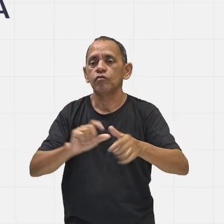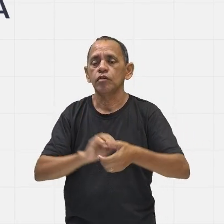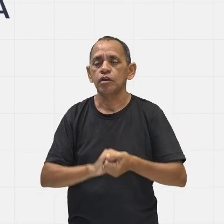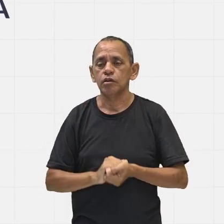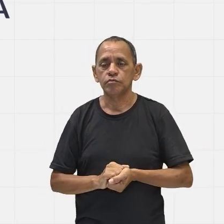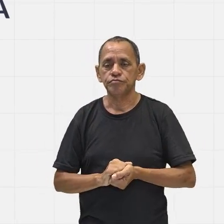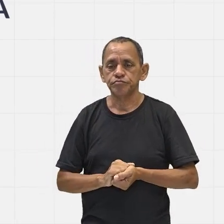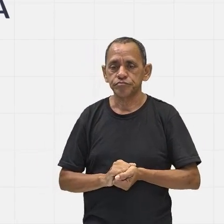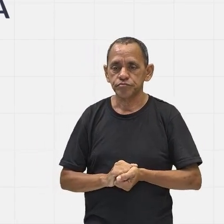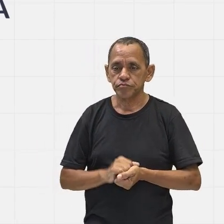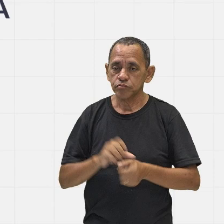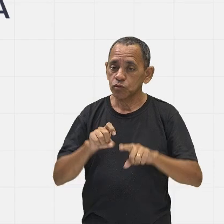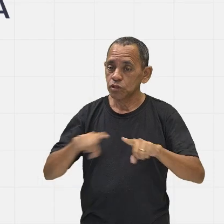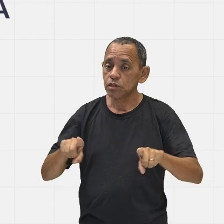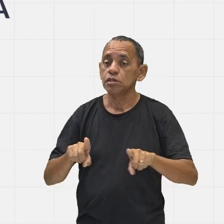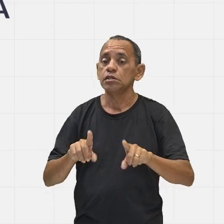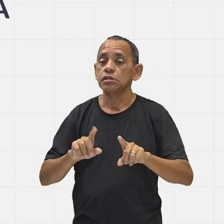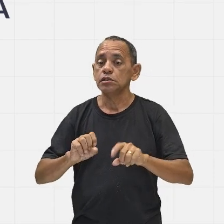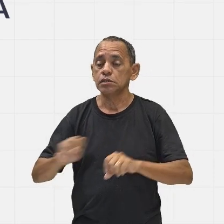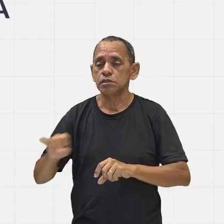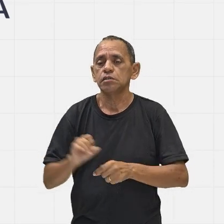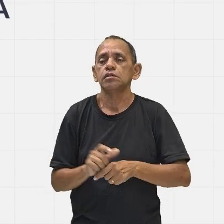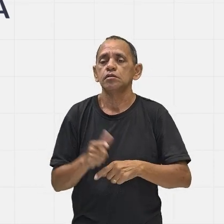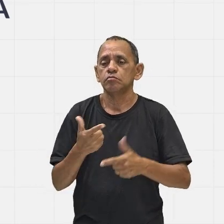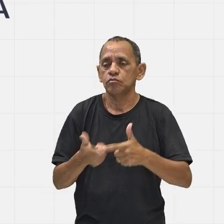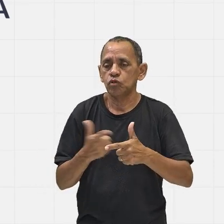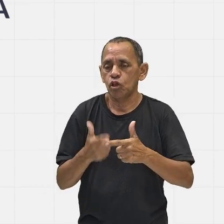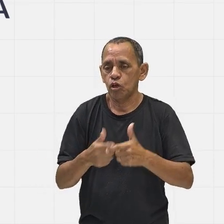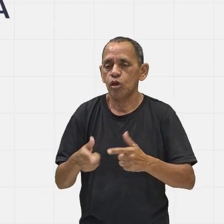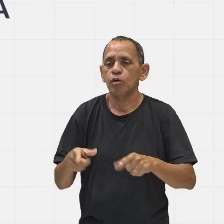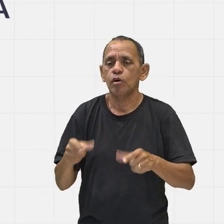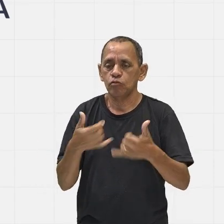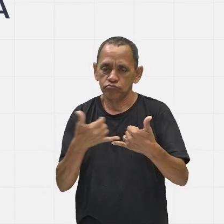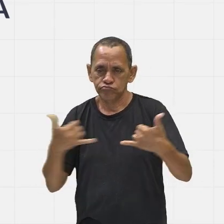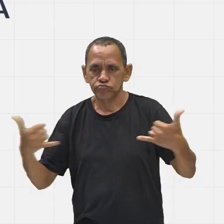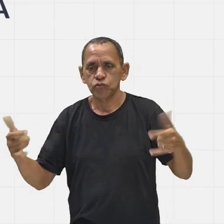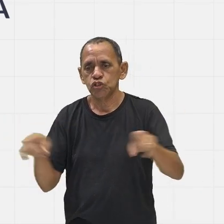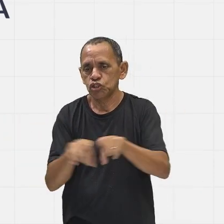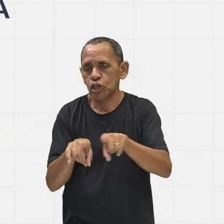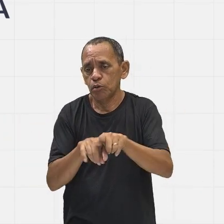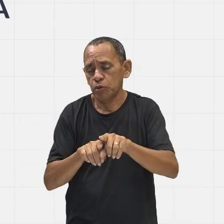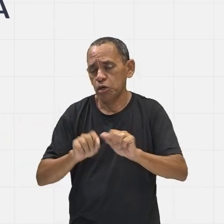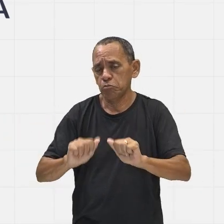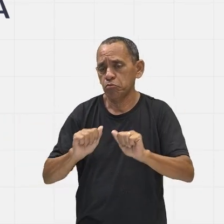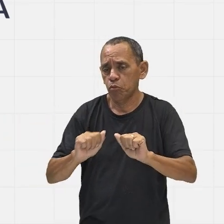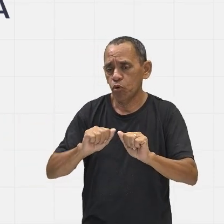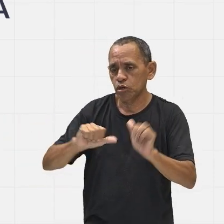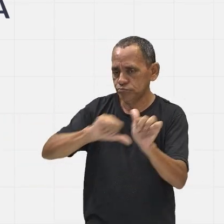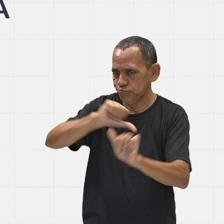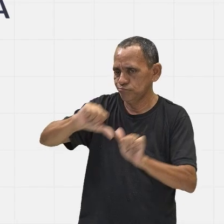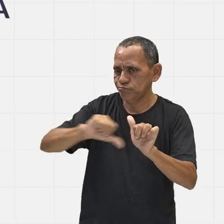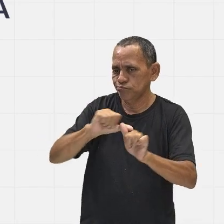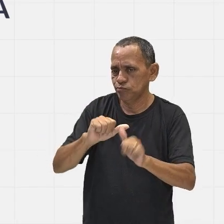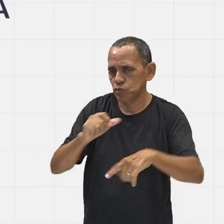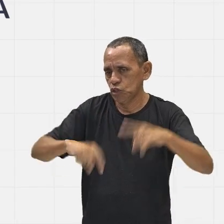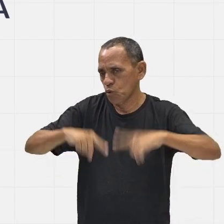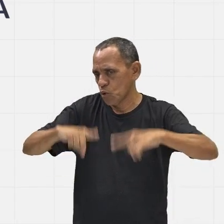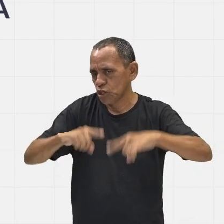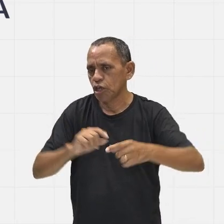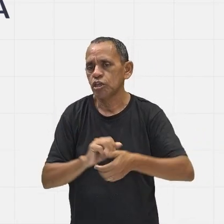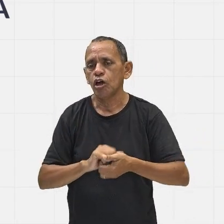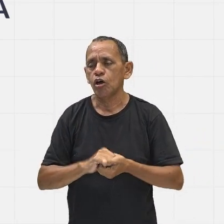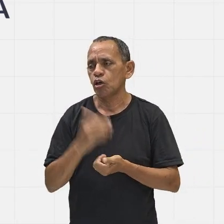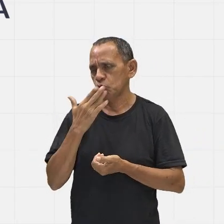com algum problema. Tentar, se possível, um outro cabo USB, se possível, o senhor pode pegar um cabo emprestado, né, ali do seu colega